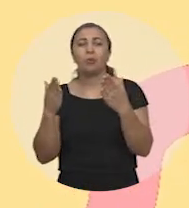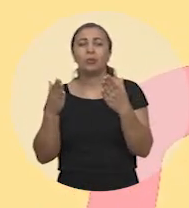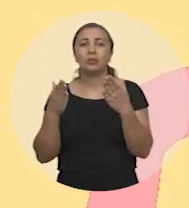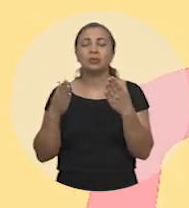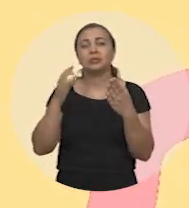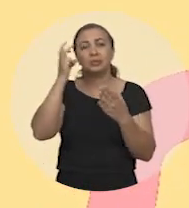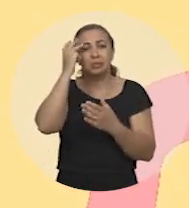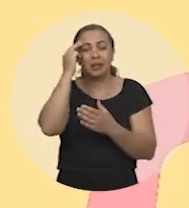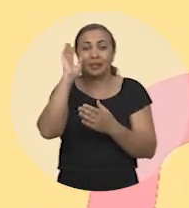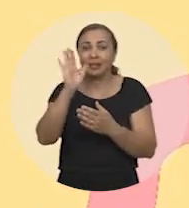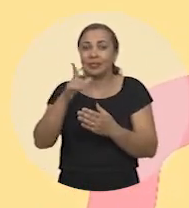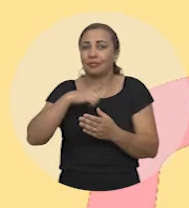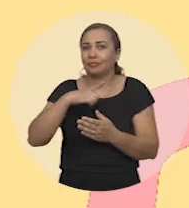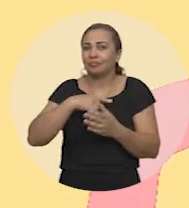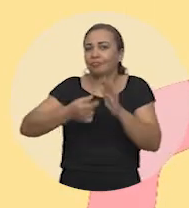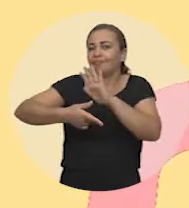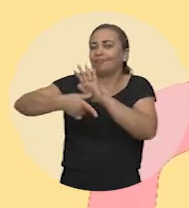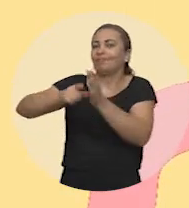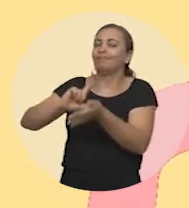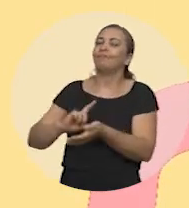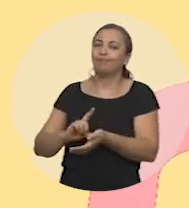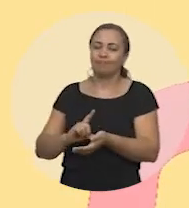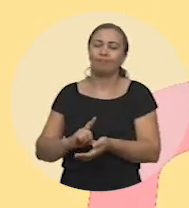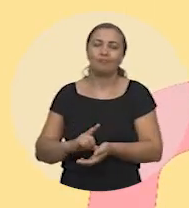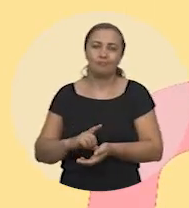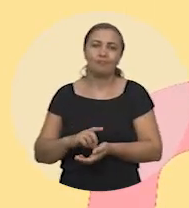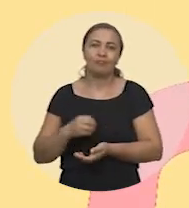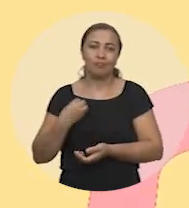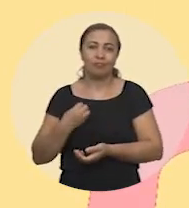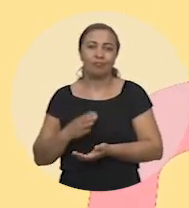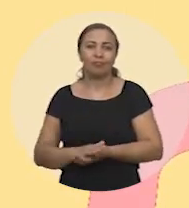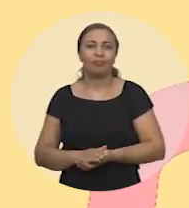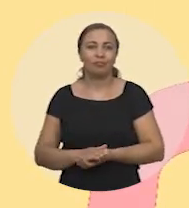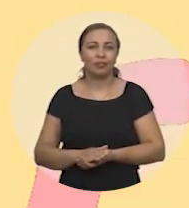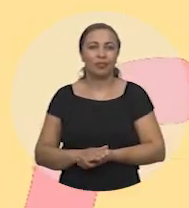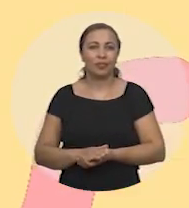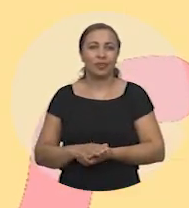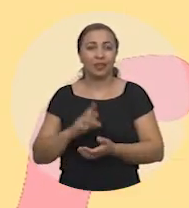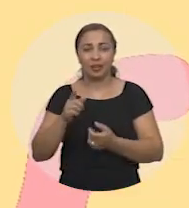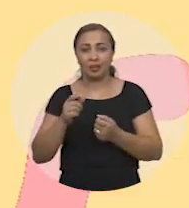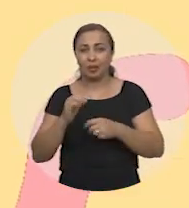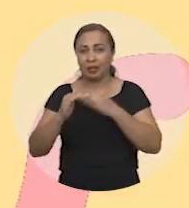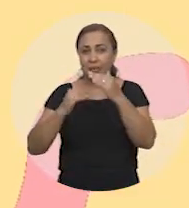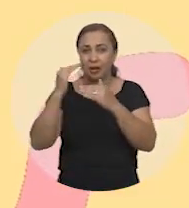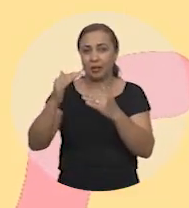é que já transtornos mentais que já se faziam presentes